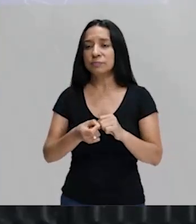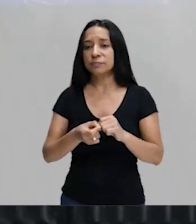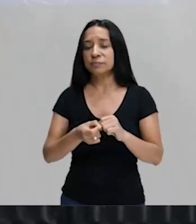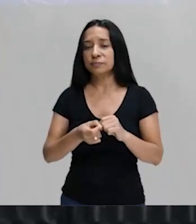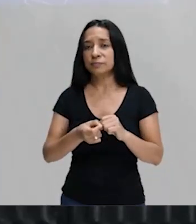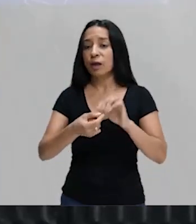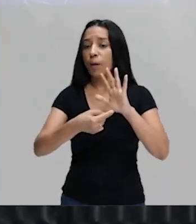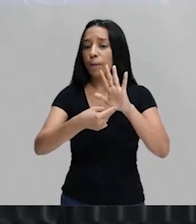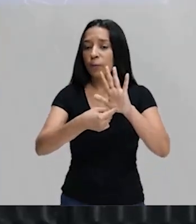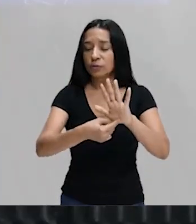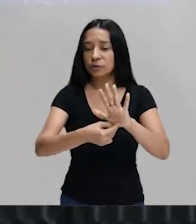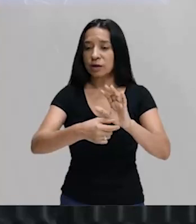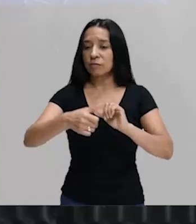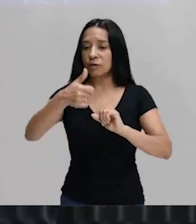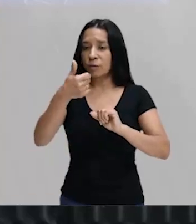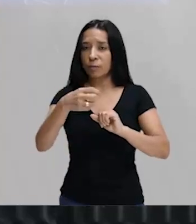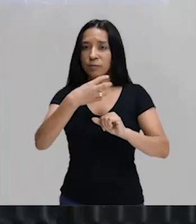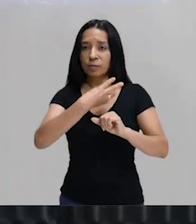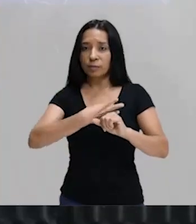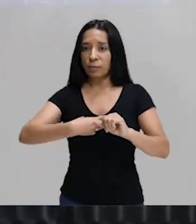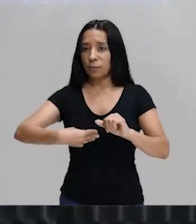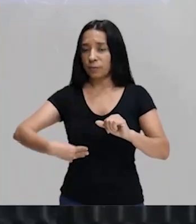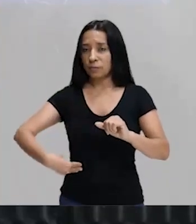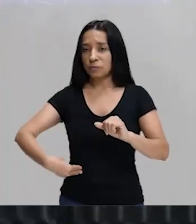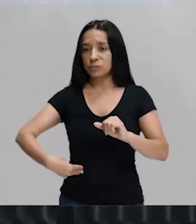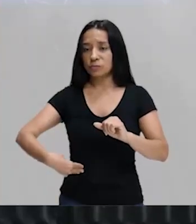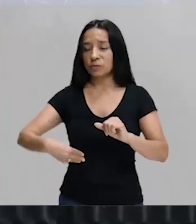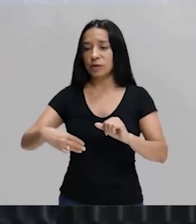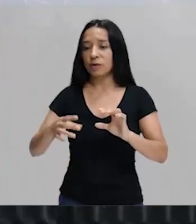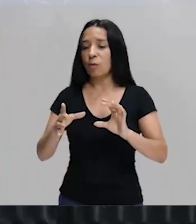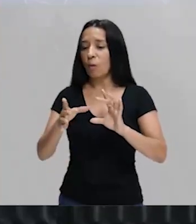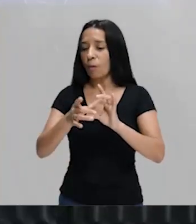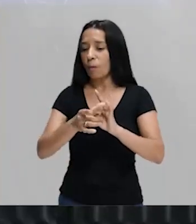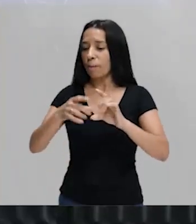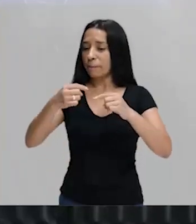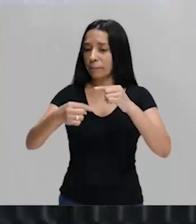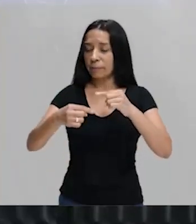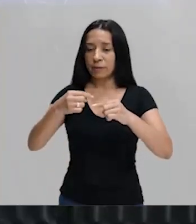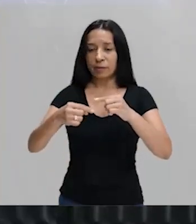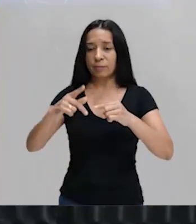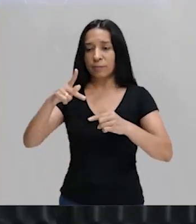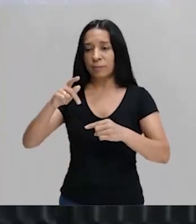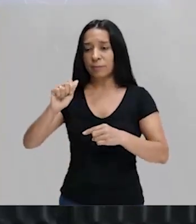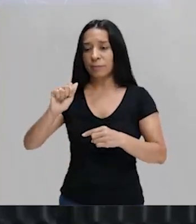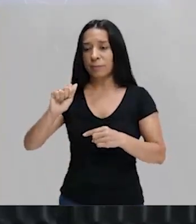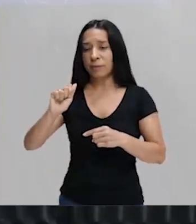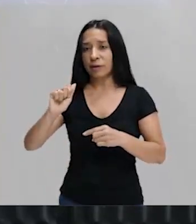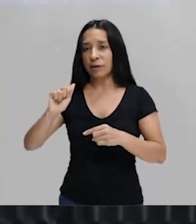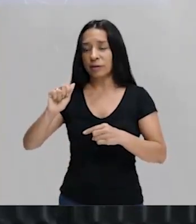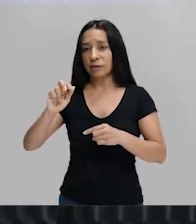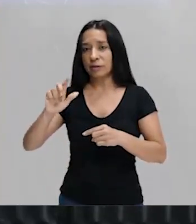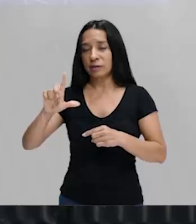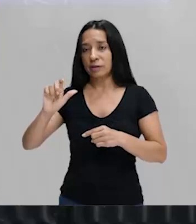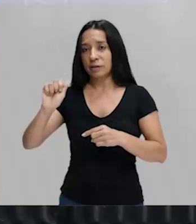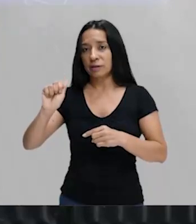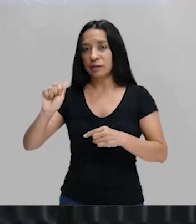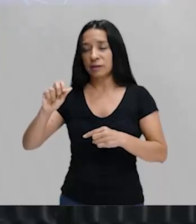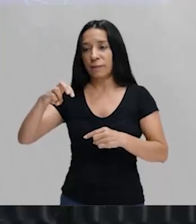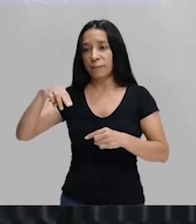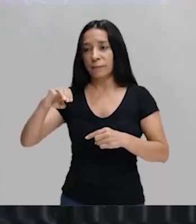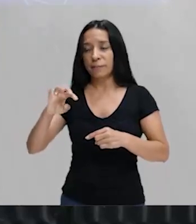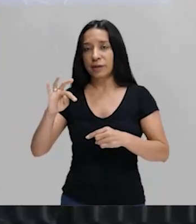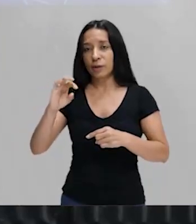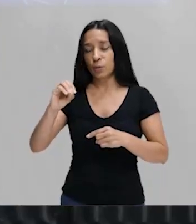primeiro-ministro era o parlamento. O parlamento é que escolhia o primeiro-ministro. No caso do Brasil,